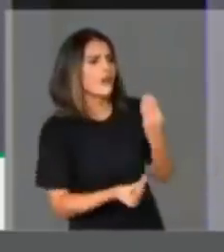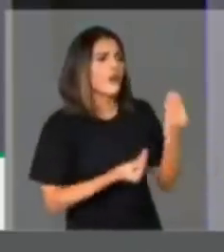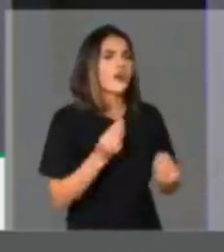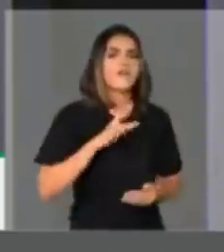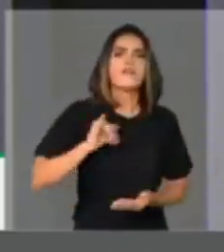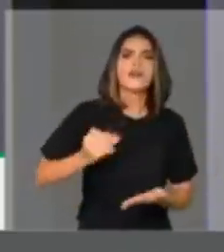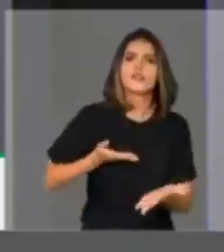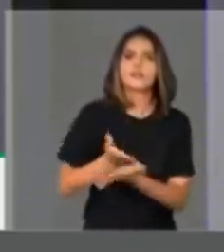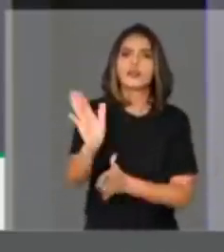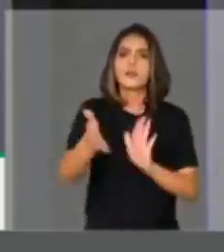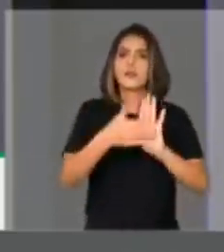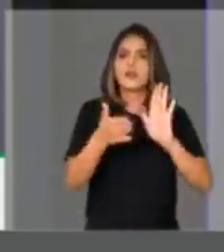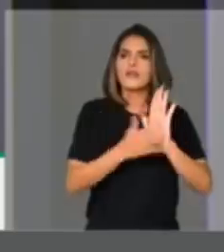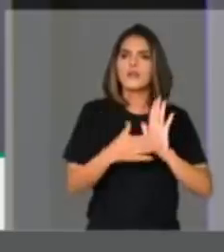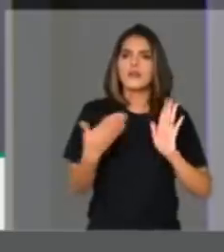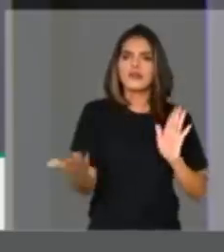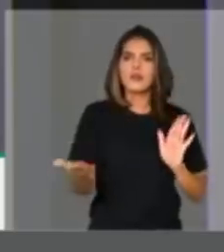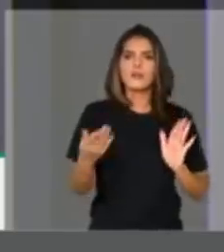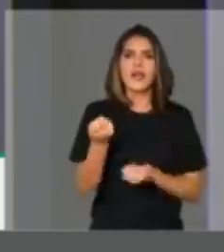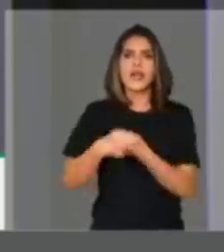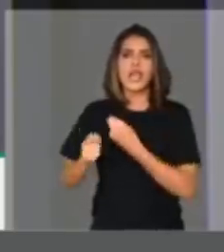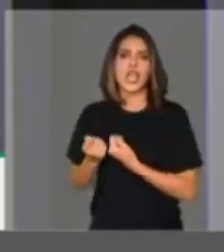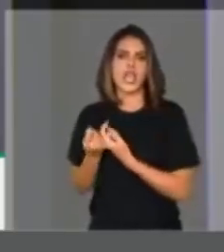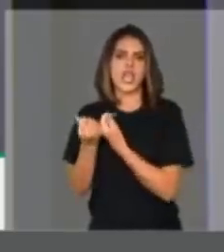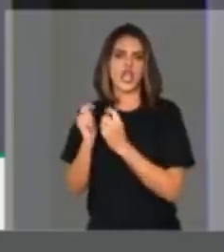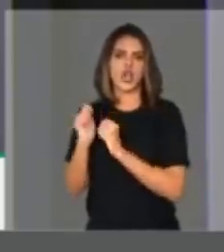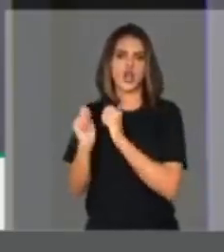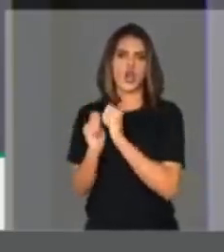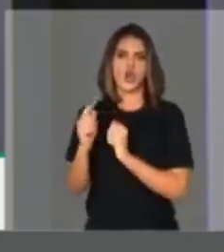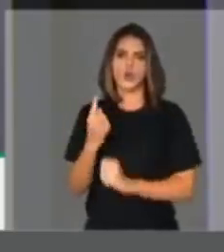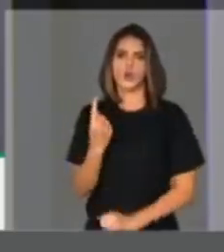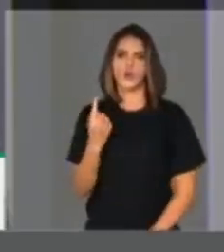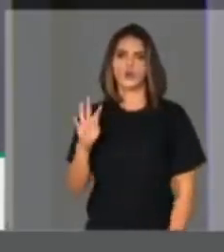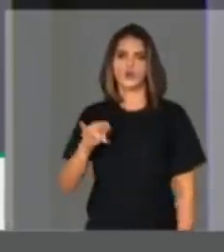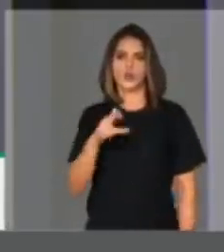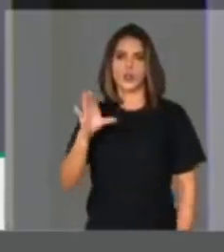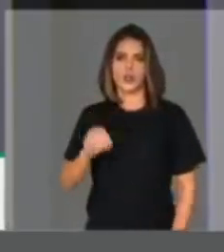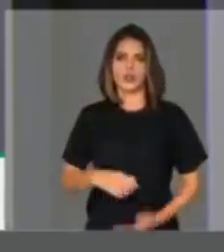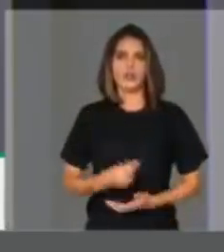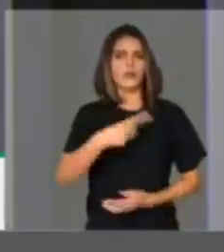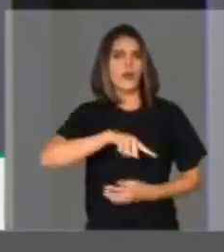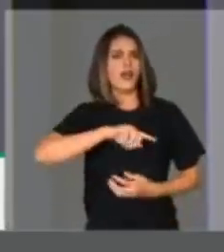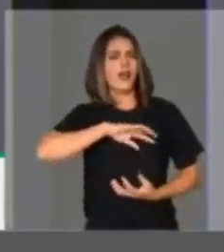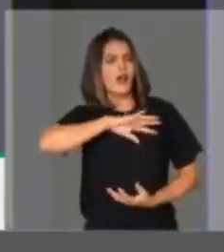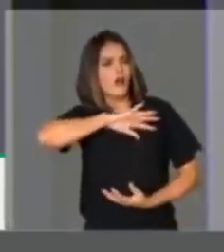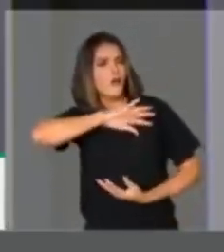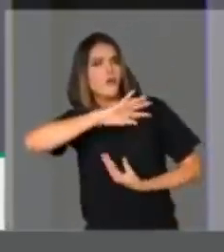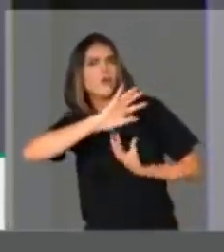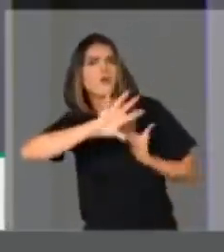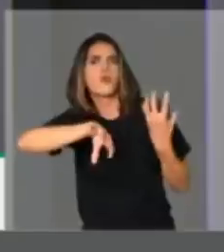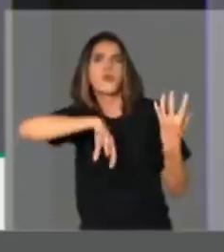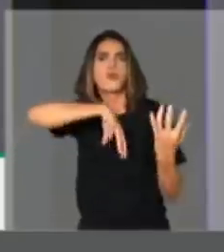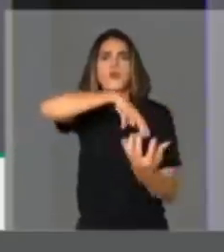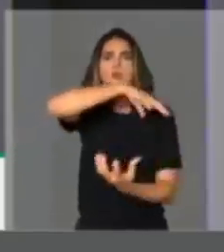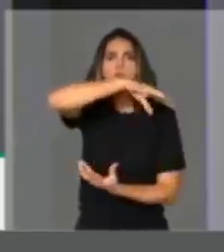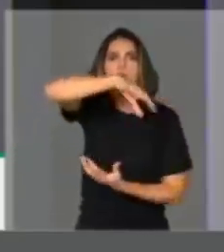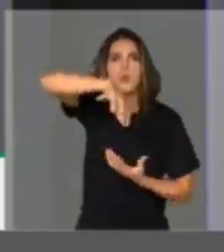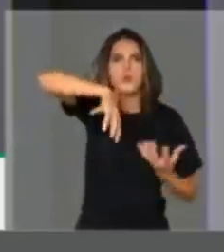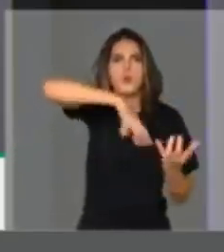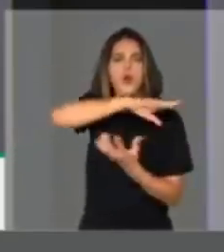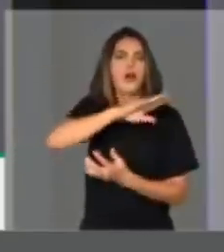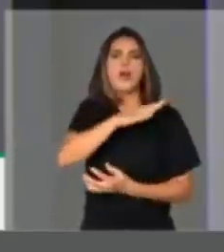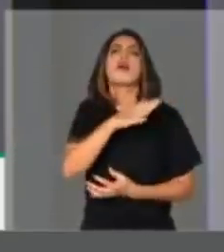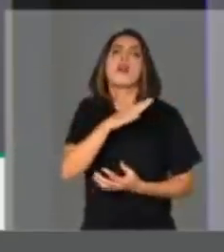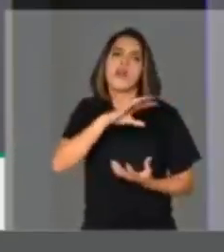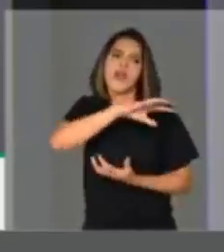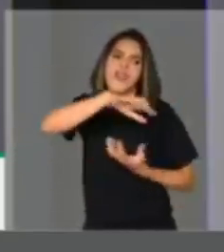a aprovação da reforma previdenciária com a economia de 1 trilhão, para defender uma revolução, uma verdadeira revolução, no melhor